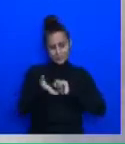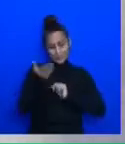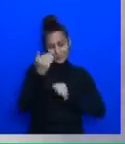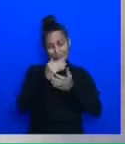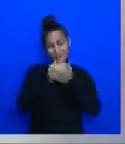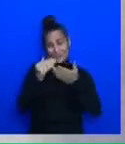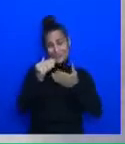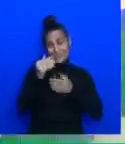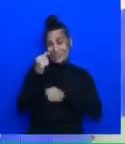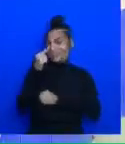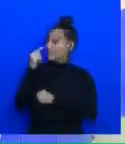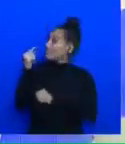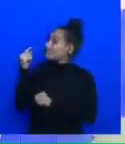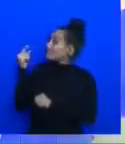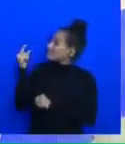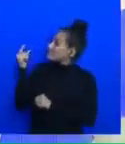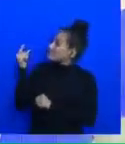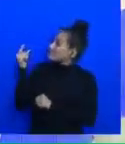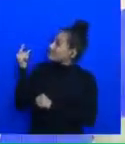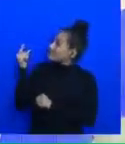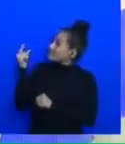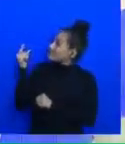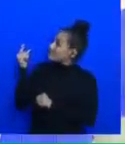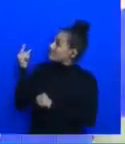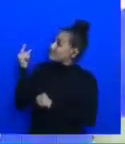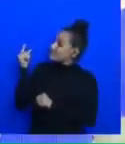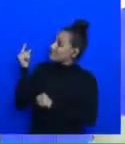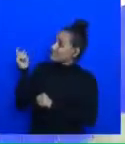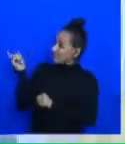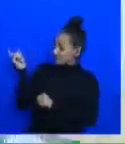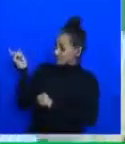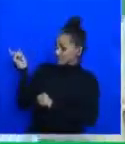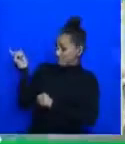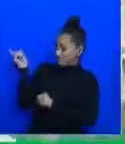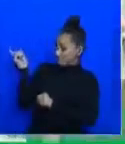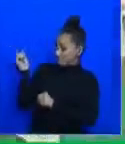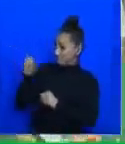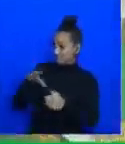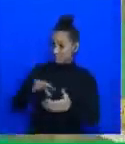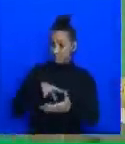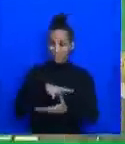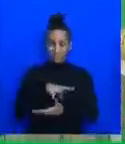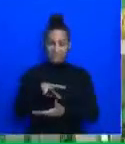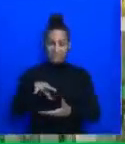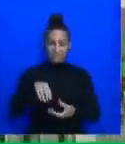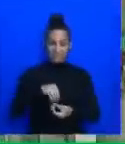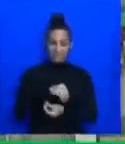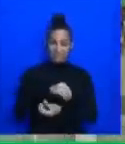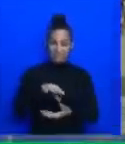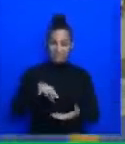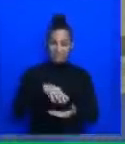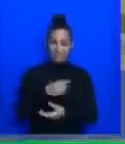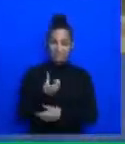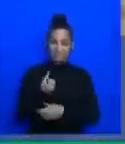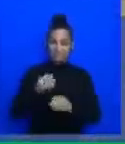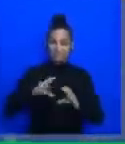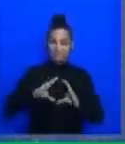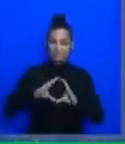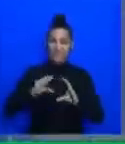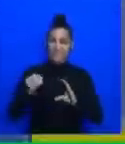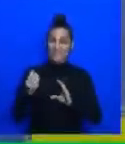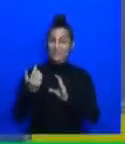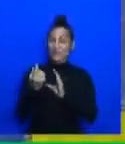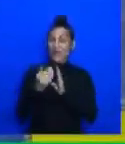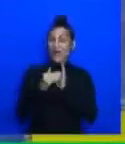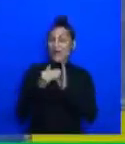bolas posicionadas valendo Globo carregado embaralhando 60 bolas